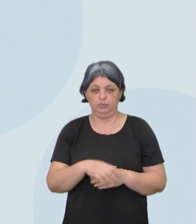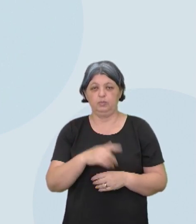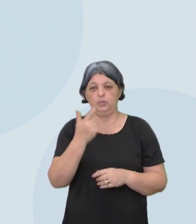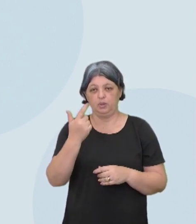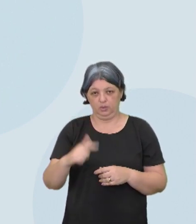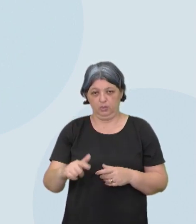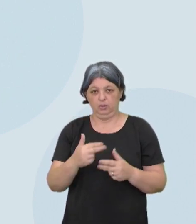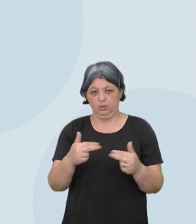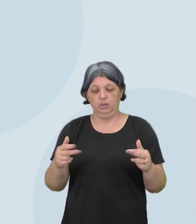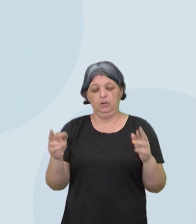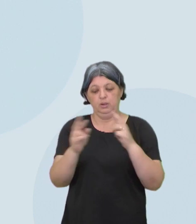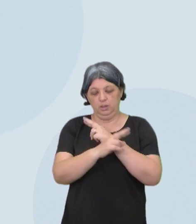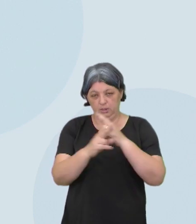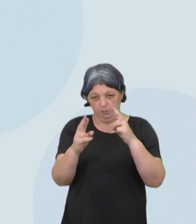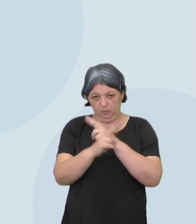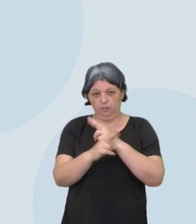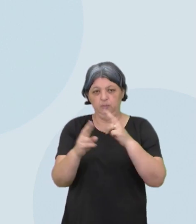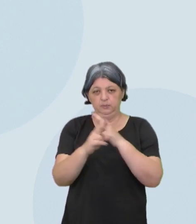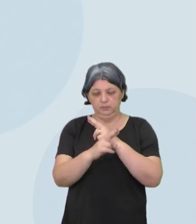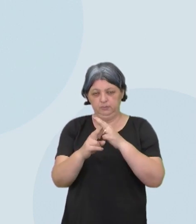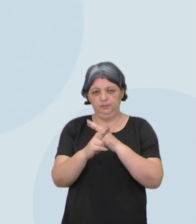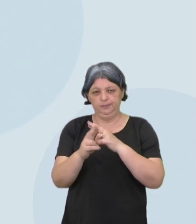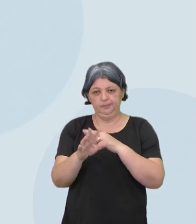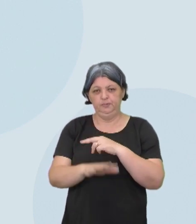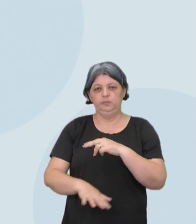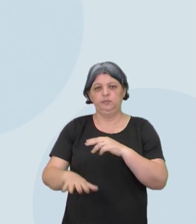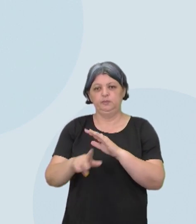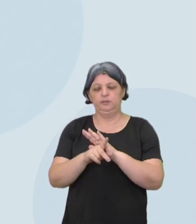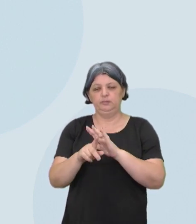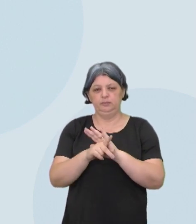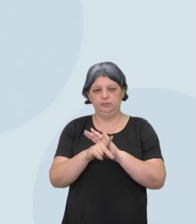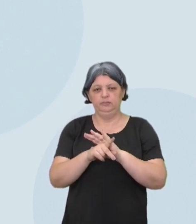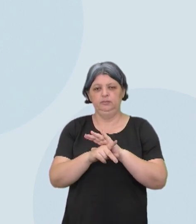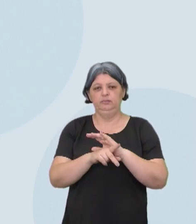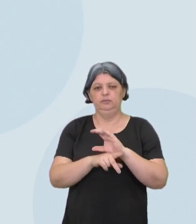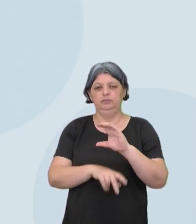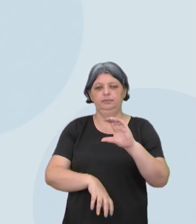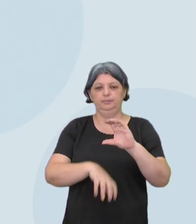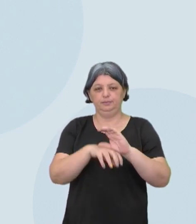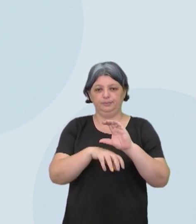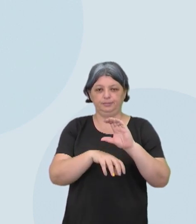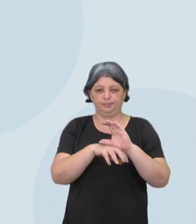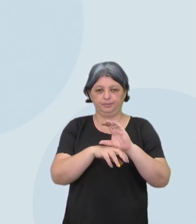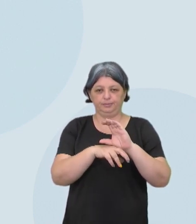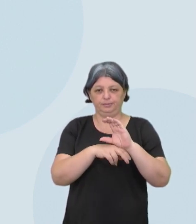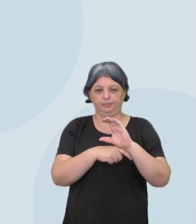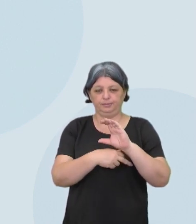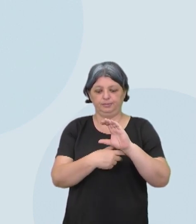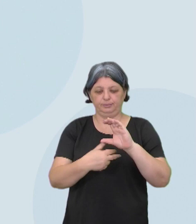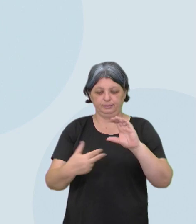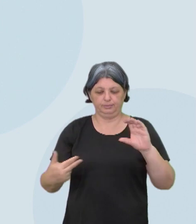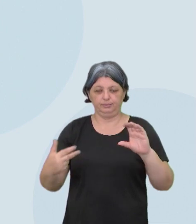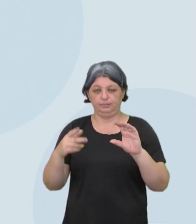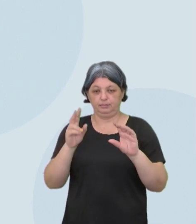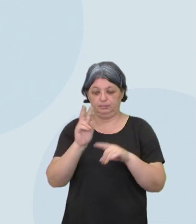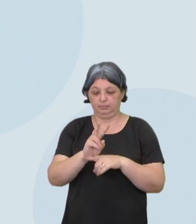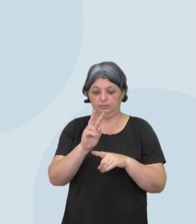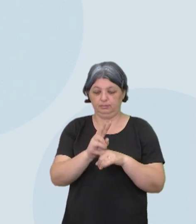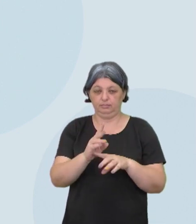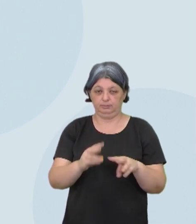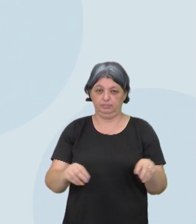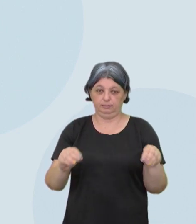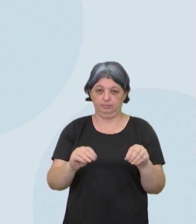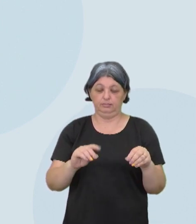que conversa bastante, né, com a fauna e qualidade do solo e também com a parte de conservação do solo. E aí eu